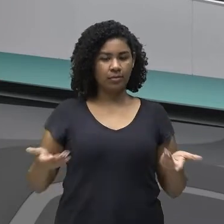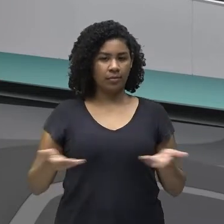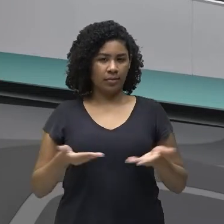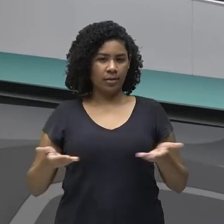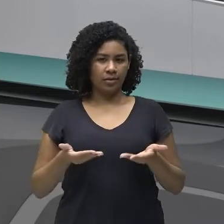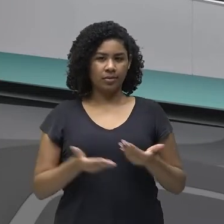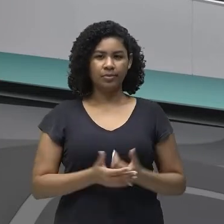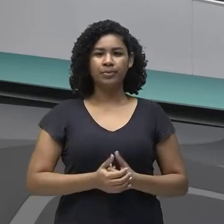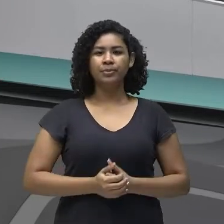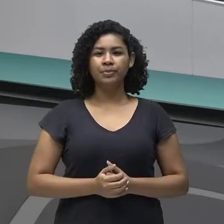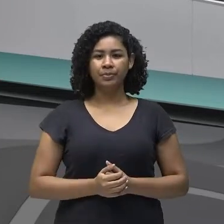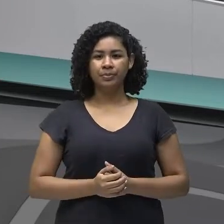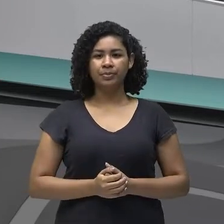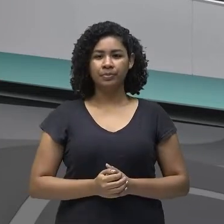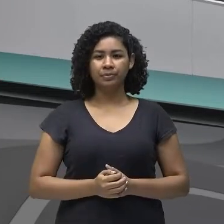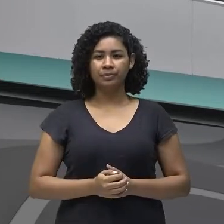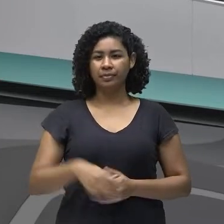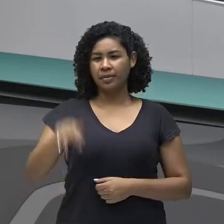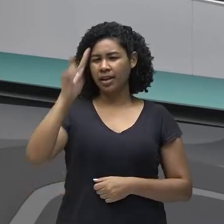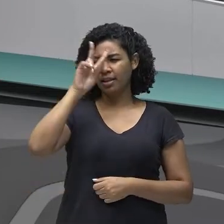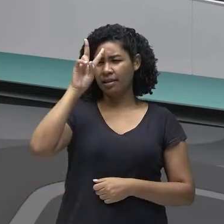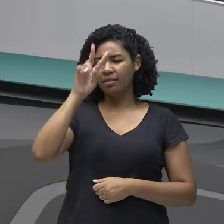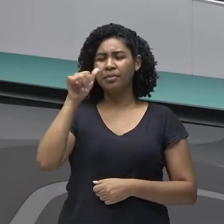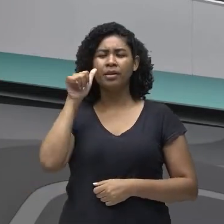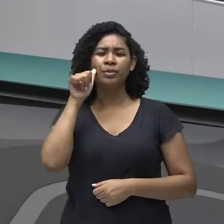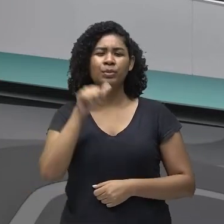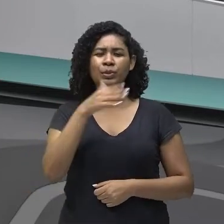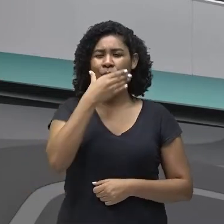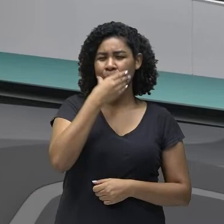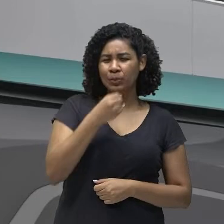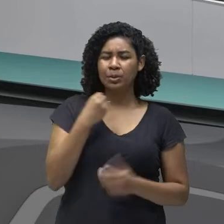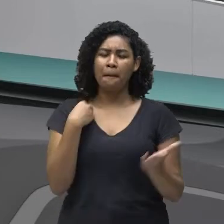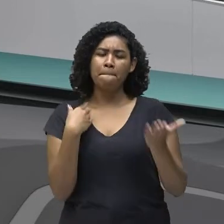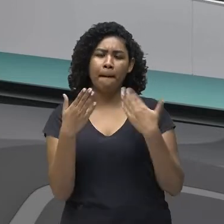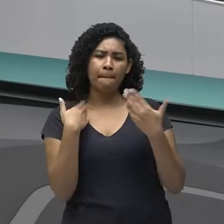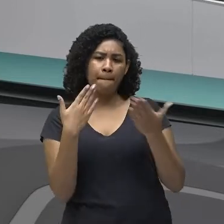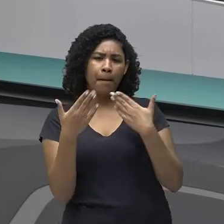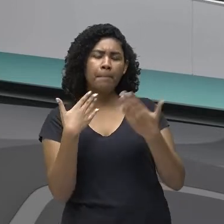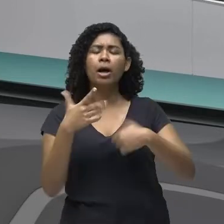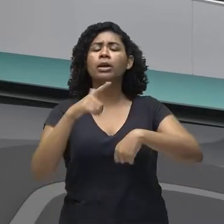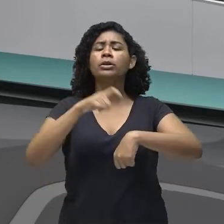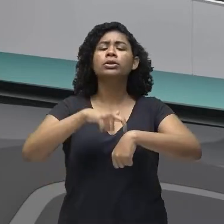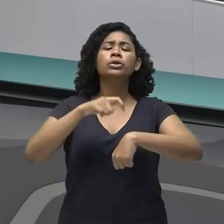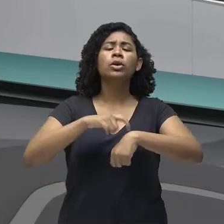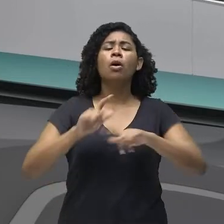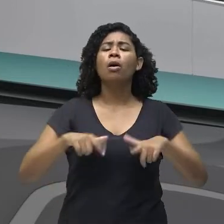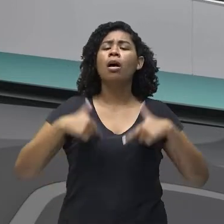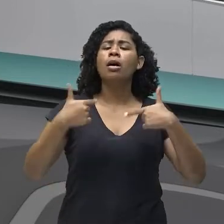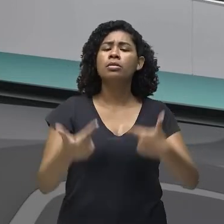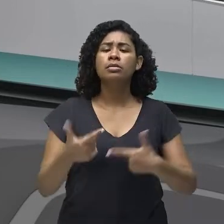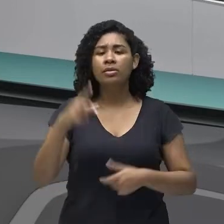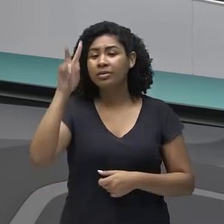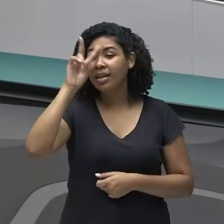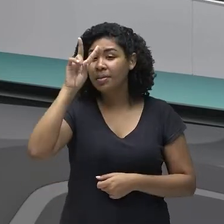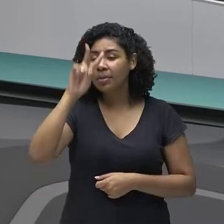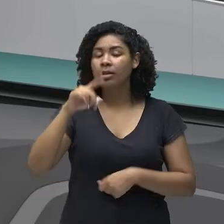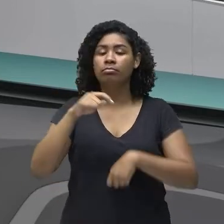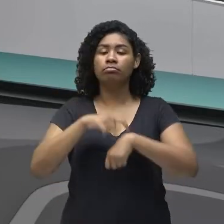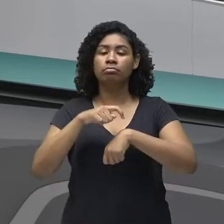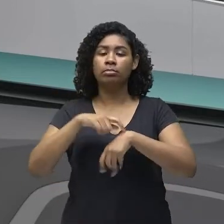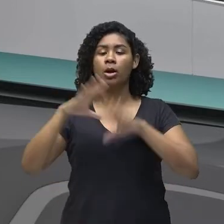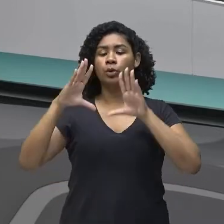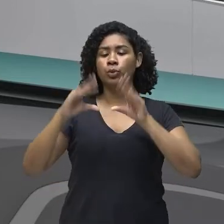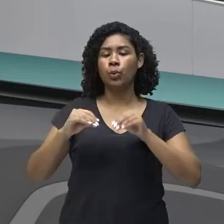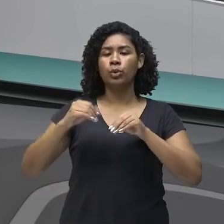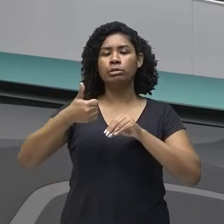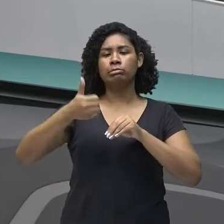naquele momento. Lembra da potilha do Sami? Lá, que horas que eles estavam fazendo aquelas atividades? À noite, às 10 horas